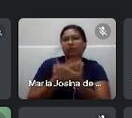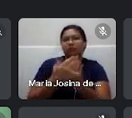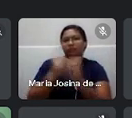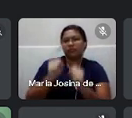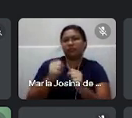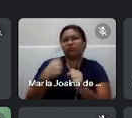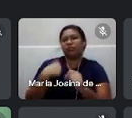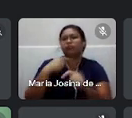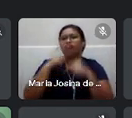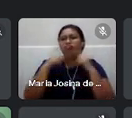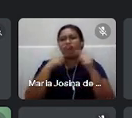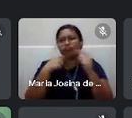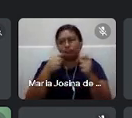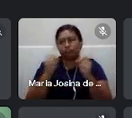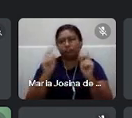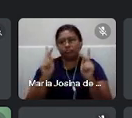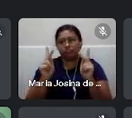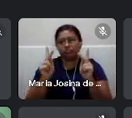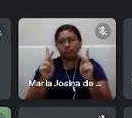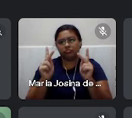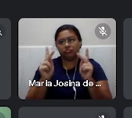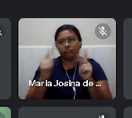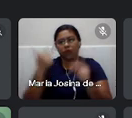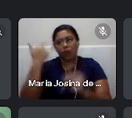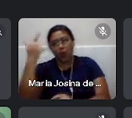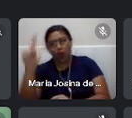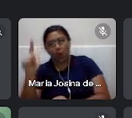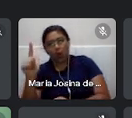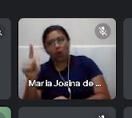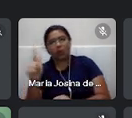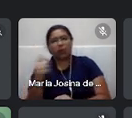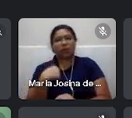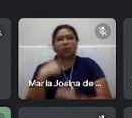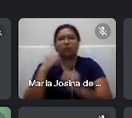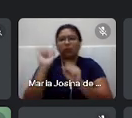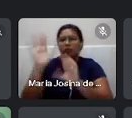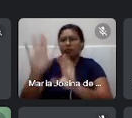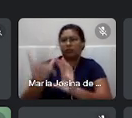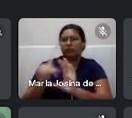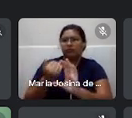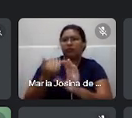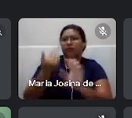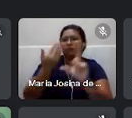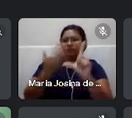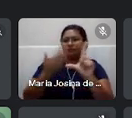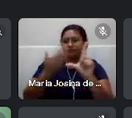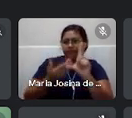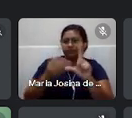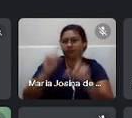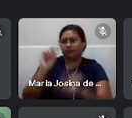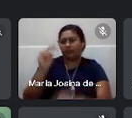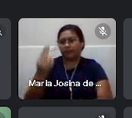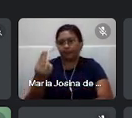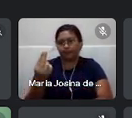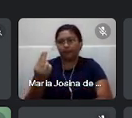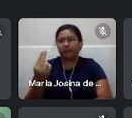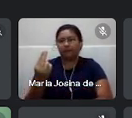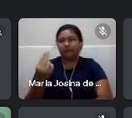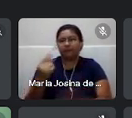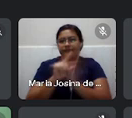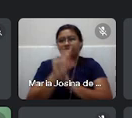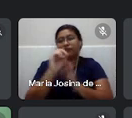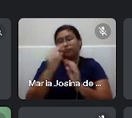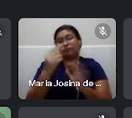dúvida. E qualquer outra dúvida pode me mandar no chat da plataforma ou podem mandar para os tutores,